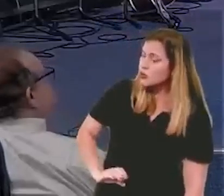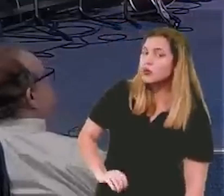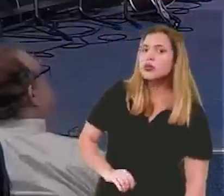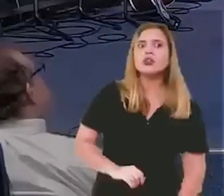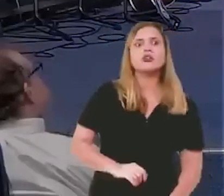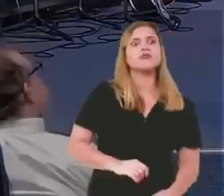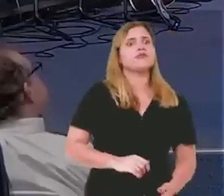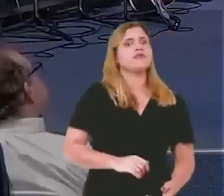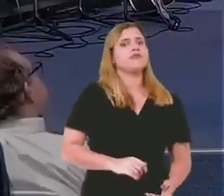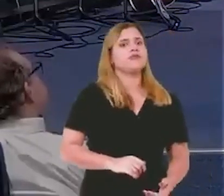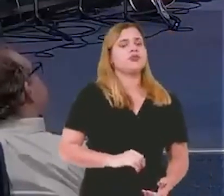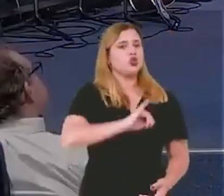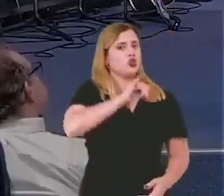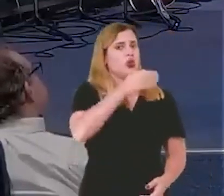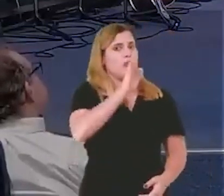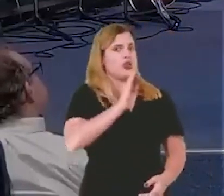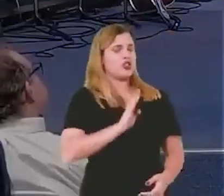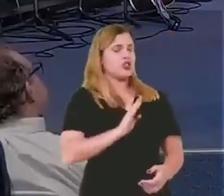tentação aí.